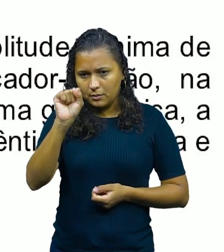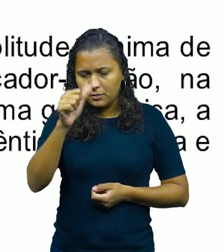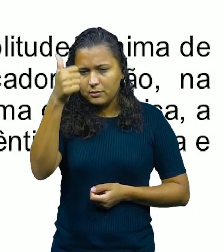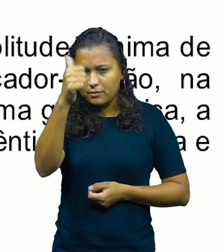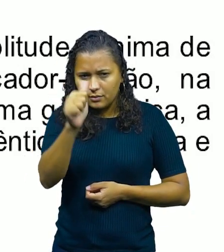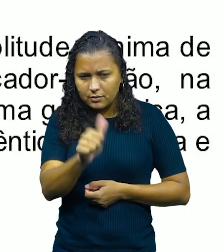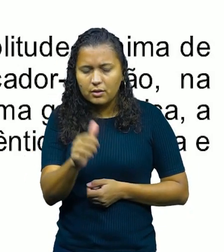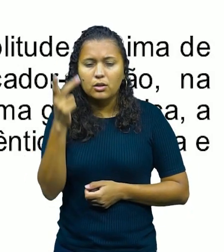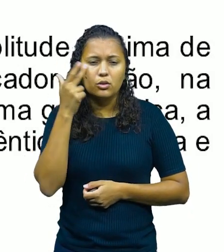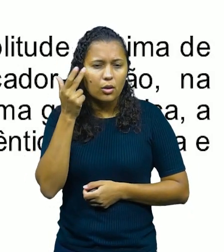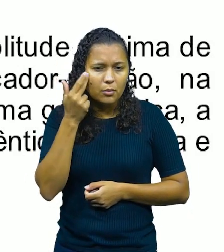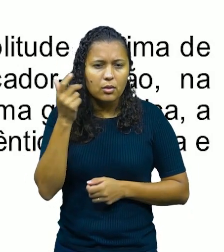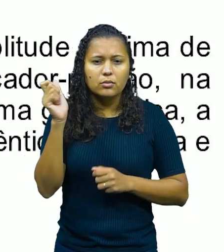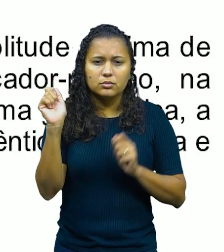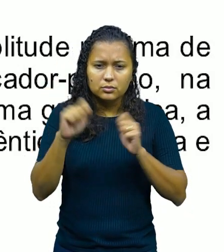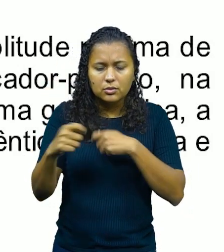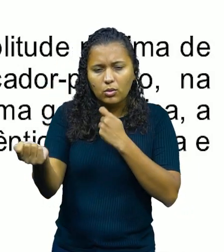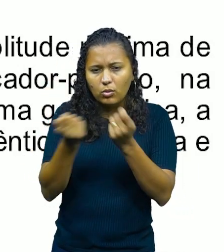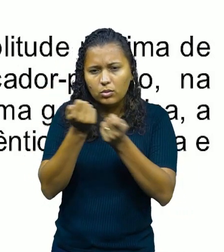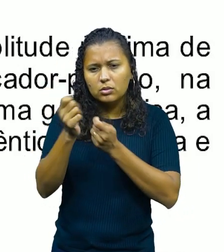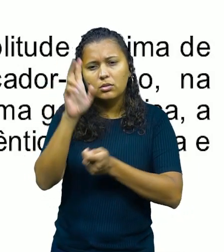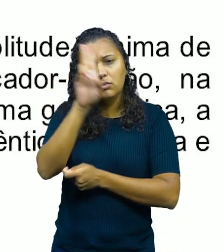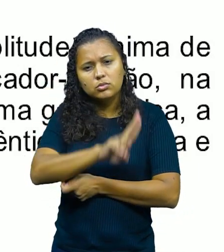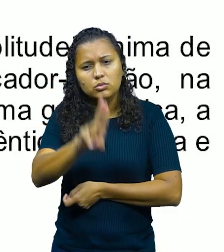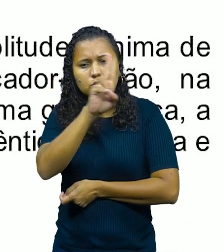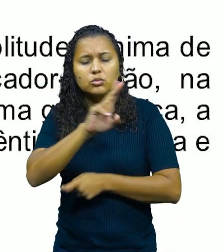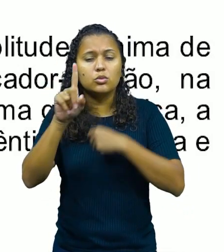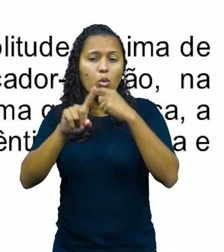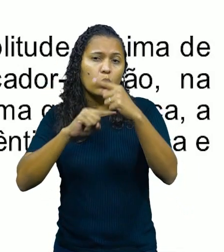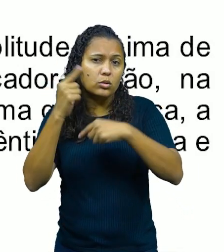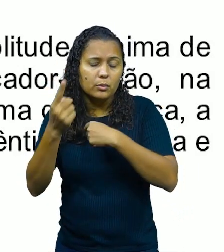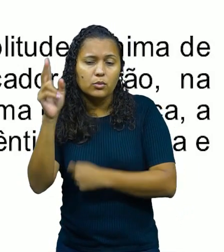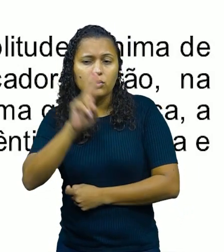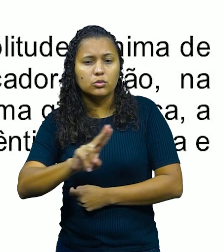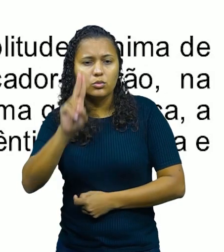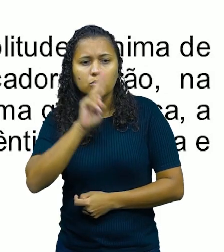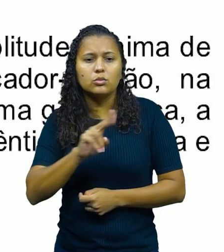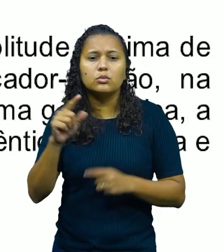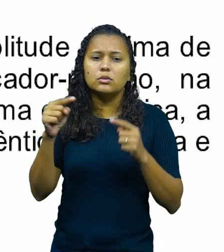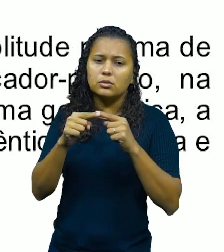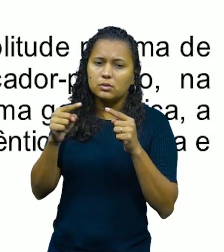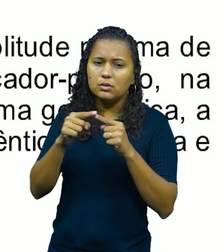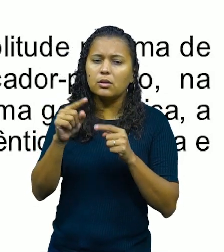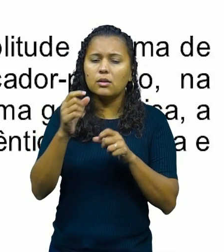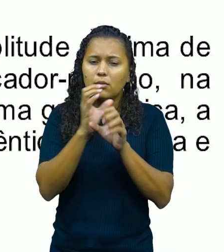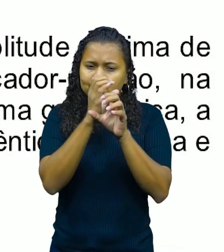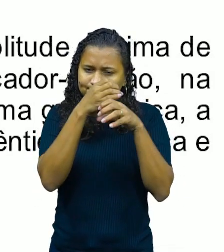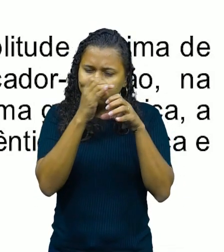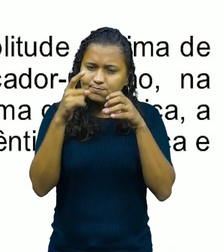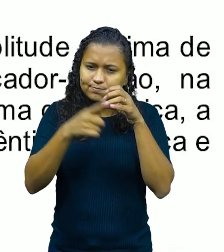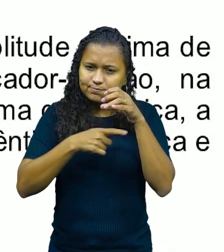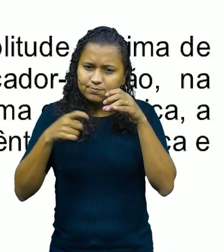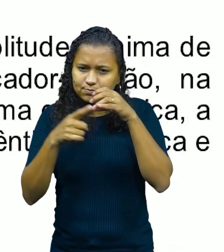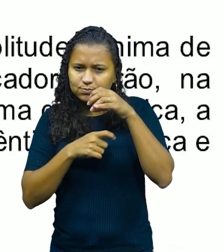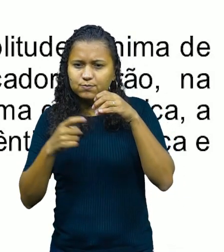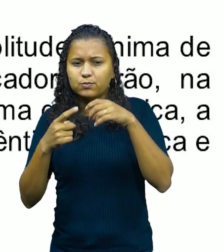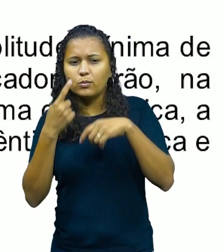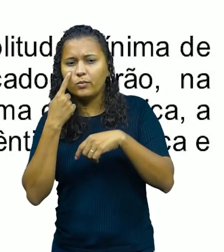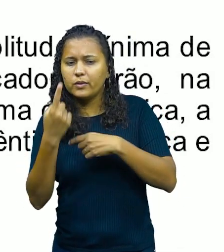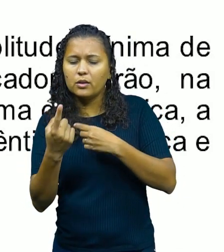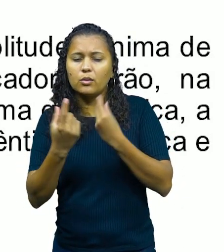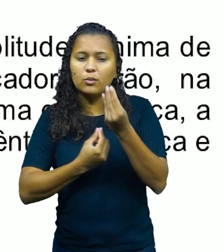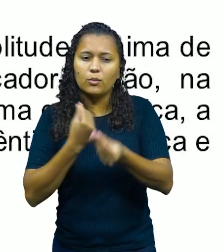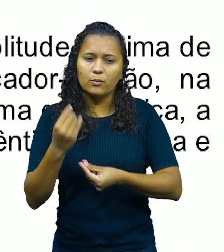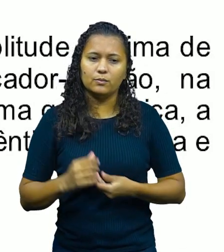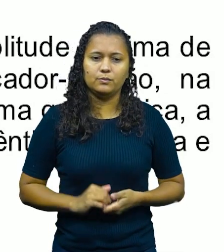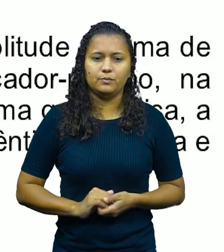outros verificadores comuns são controlados durante a utilização ou depois do uso por meio de aparelhos de laboratório,